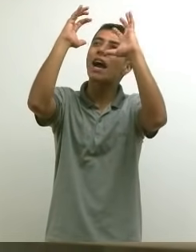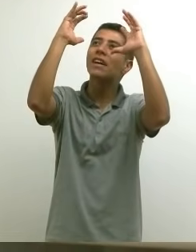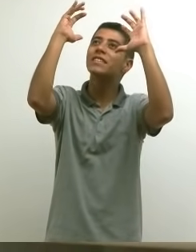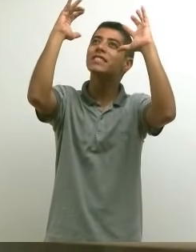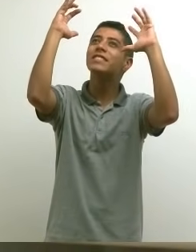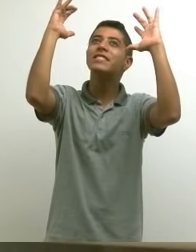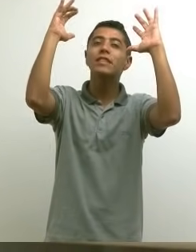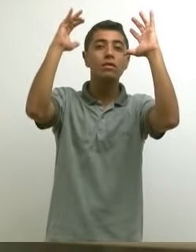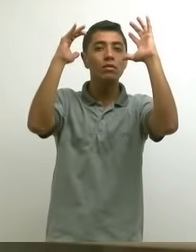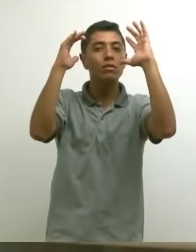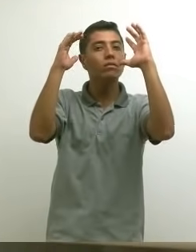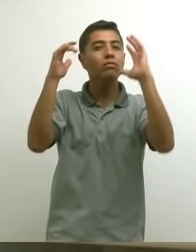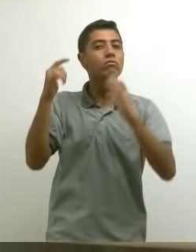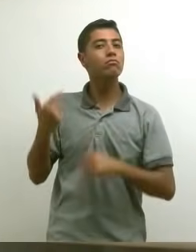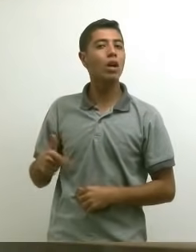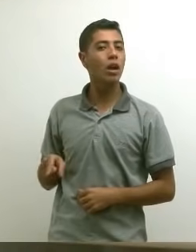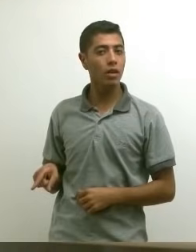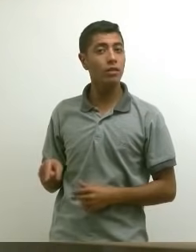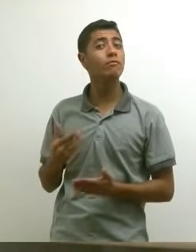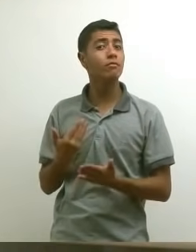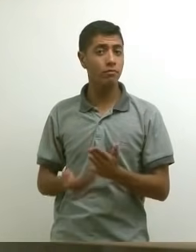primeira infância é